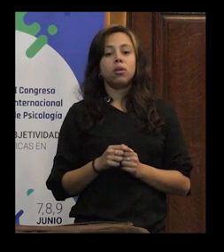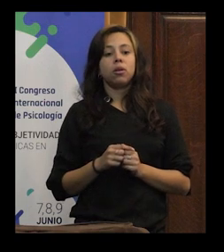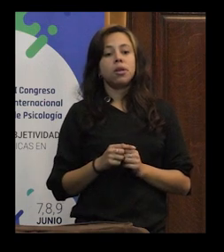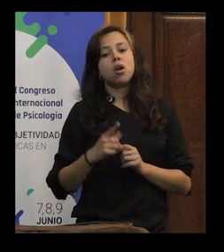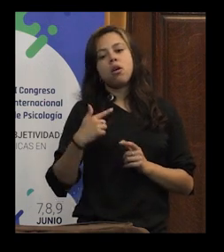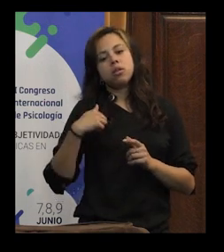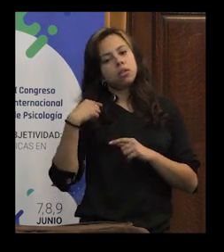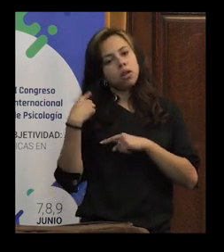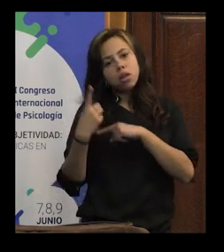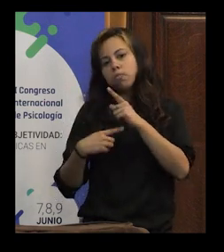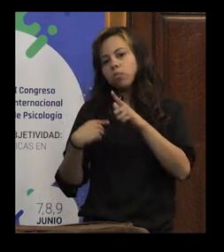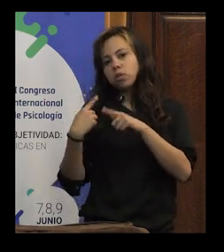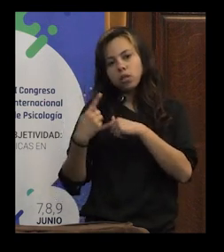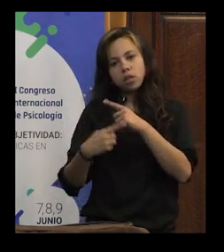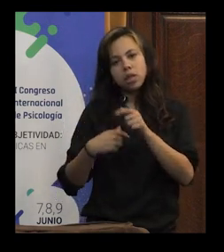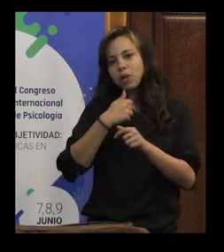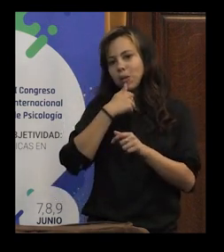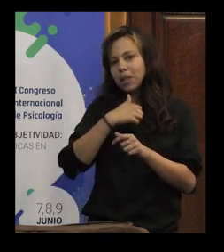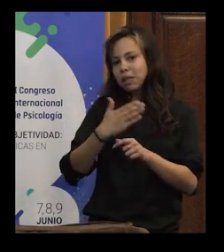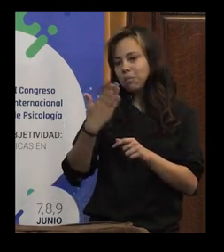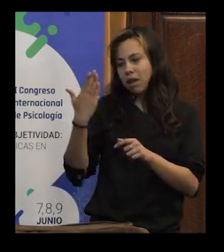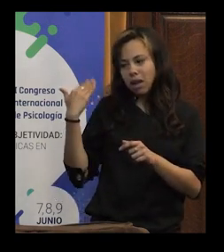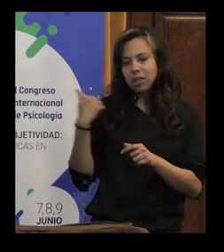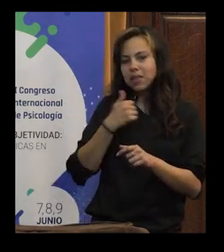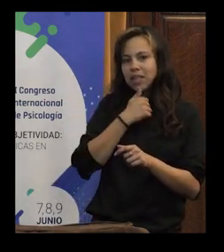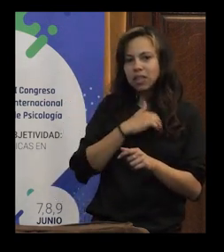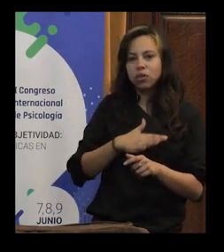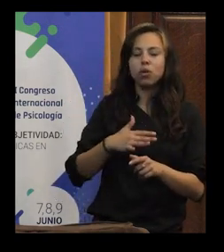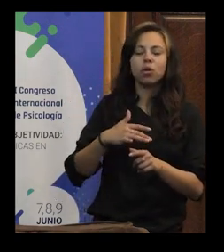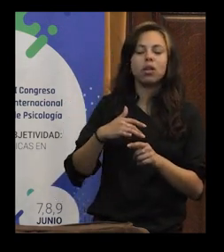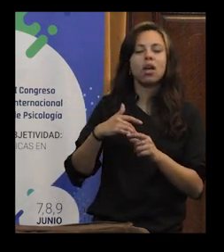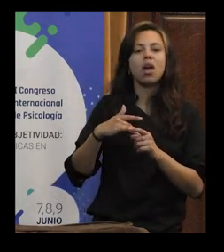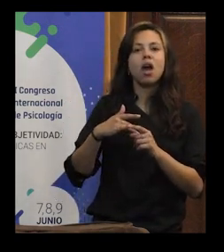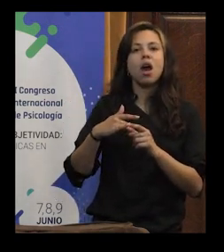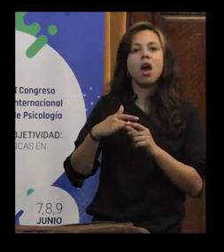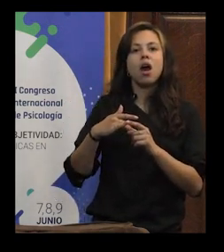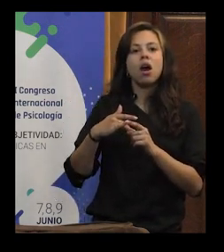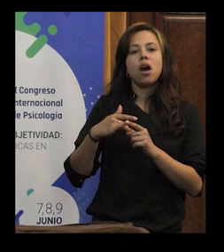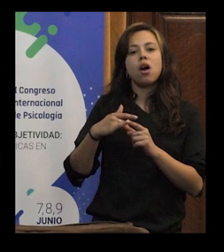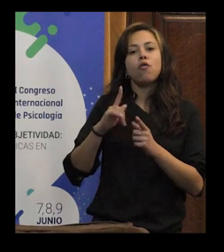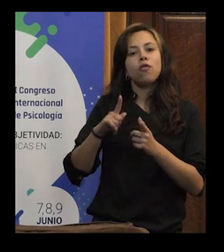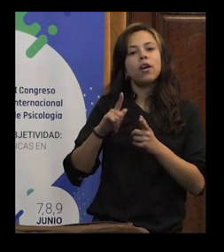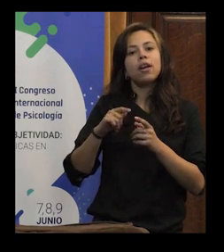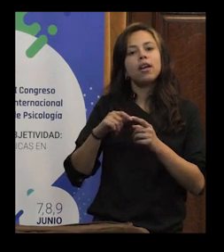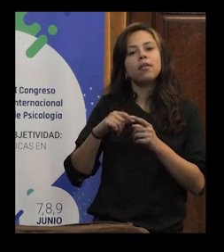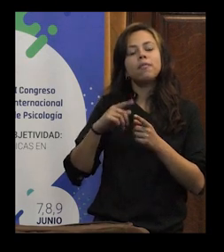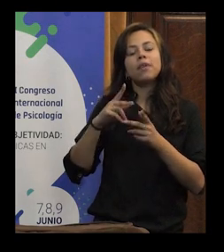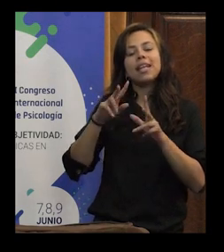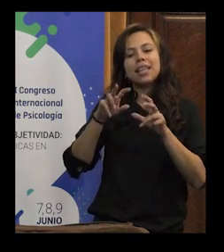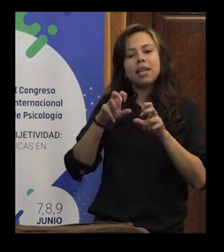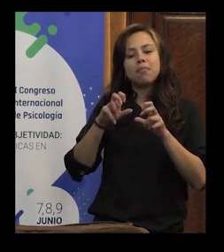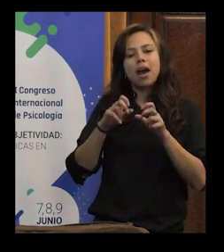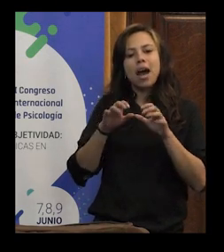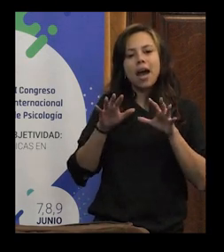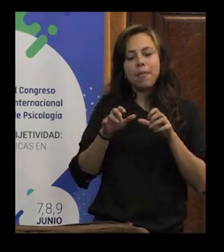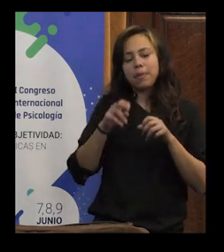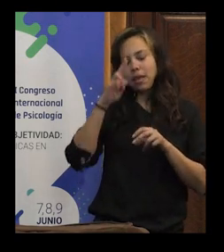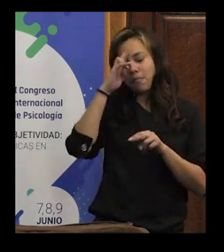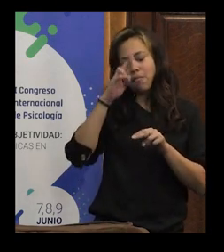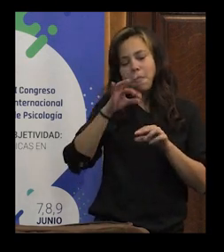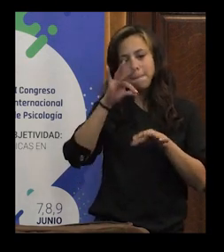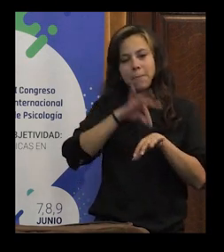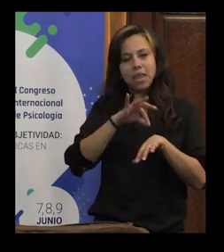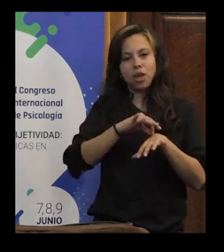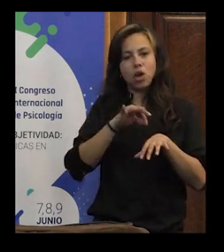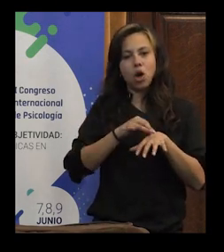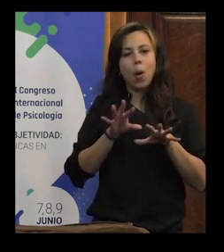significados históricos foi gradualmente erosionada por el discurso epidemiológico, que pontuava